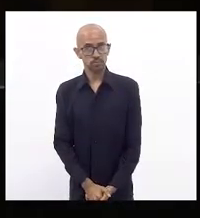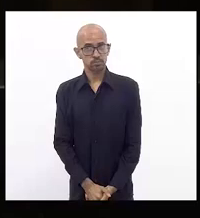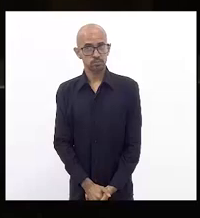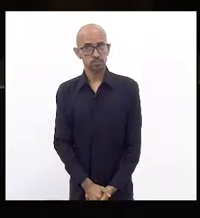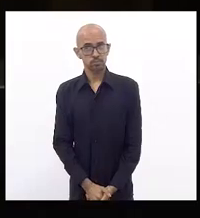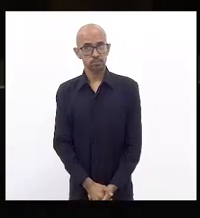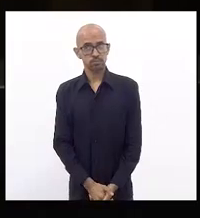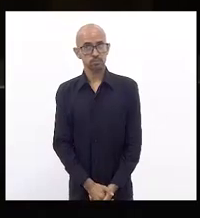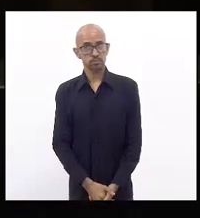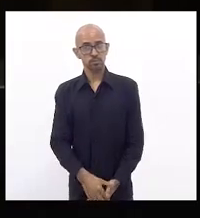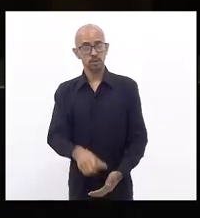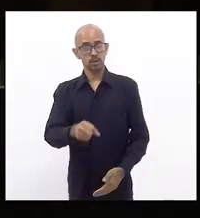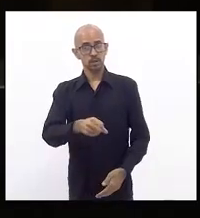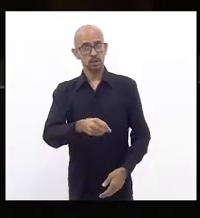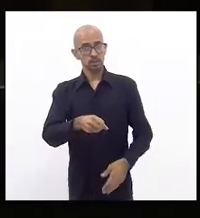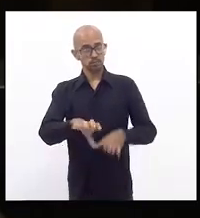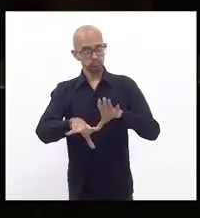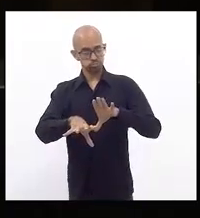Se profissionalizar,